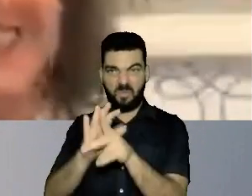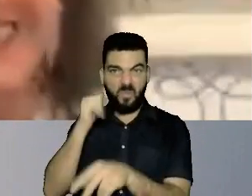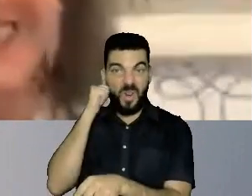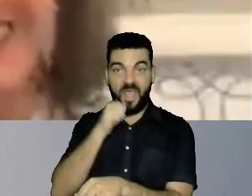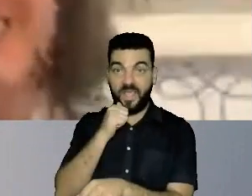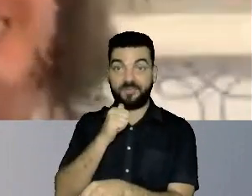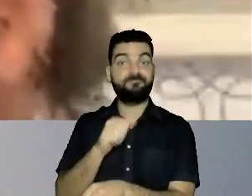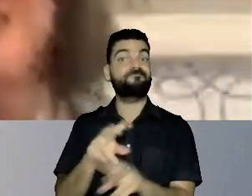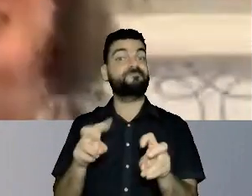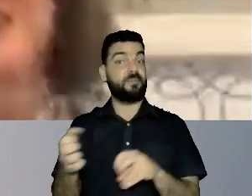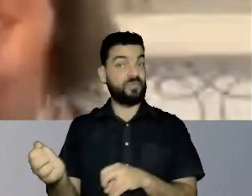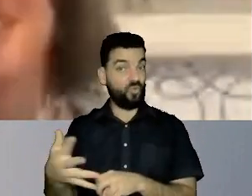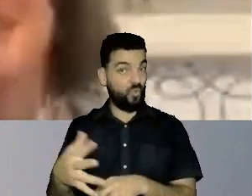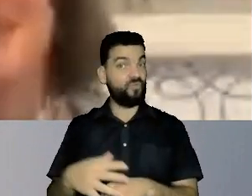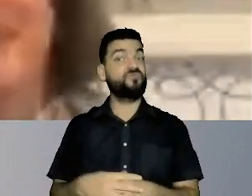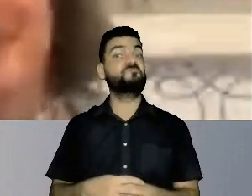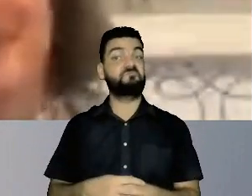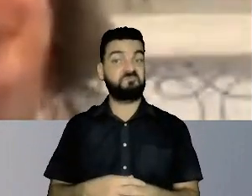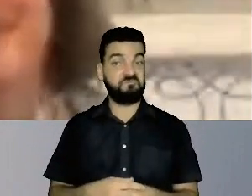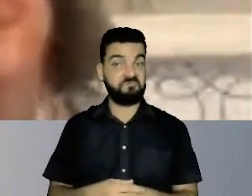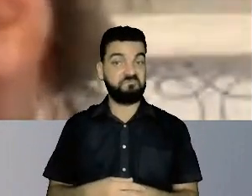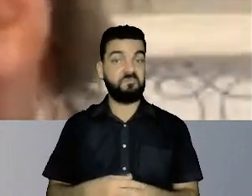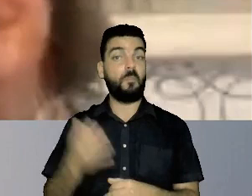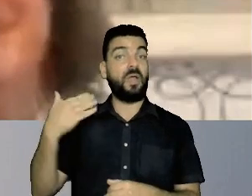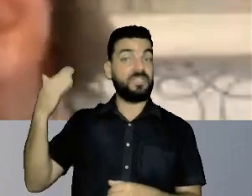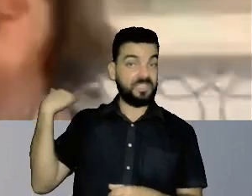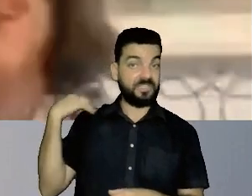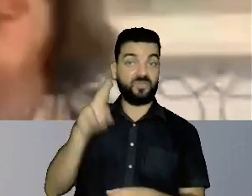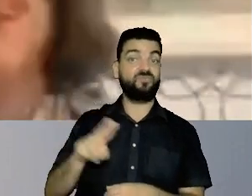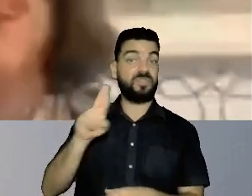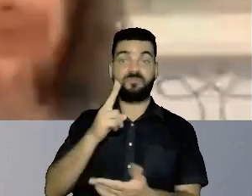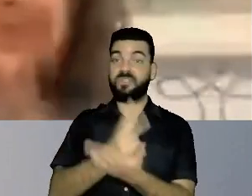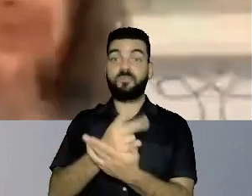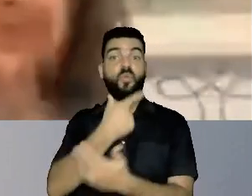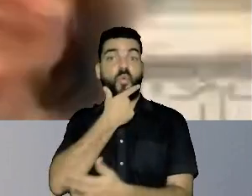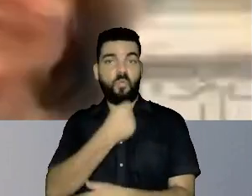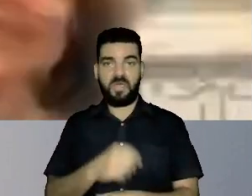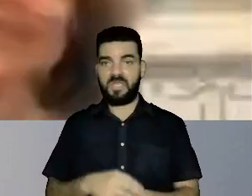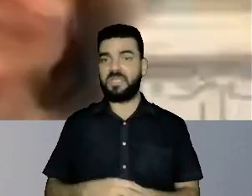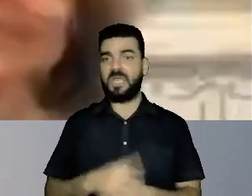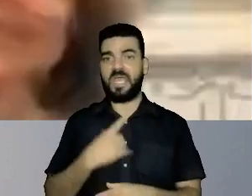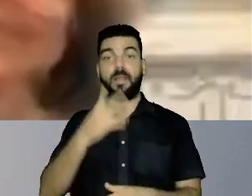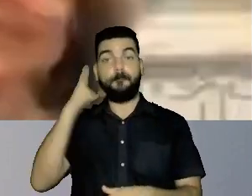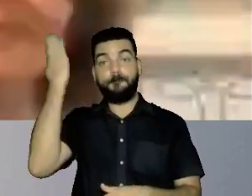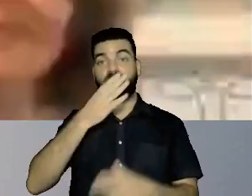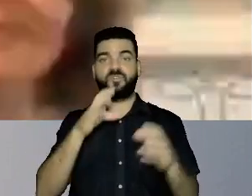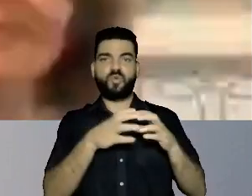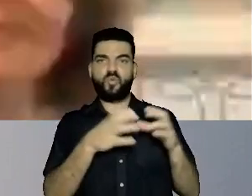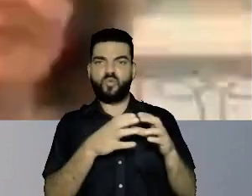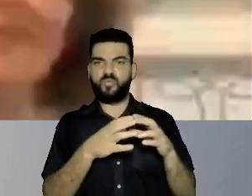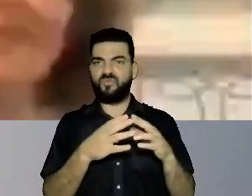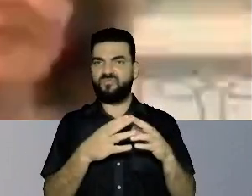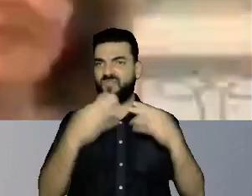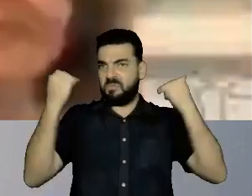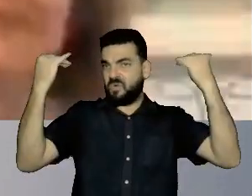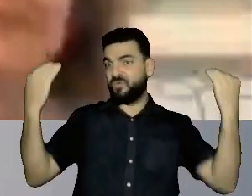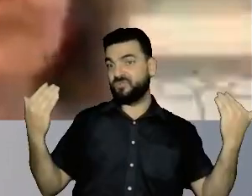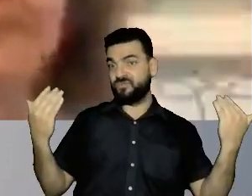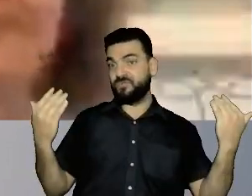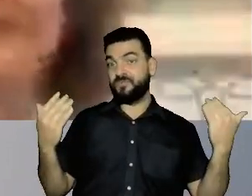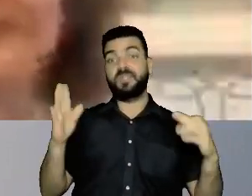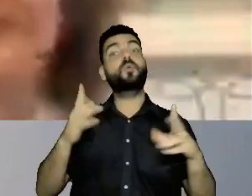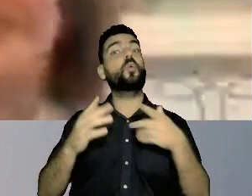Então, esse uso, essa apropriação do uso do brinco como algo feminino é uma coisa muito recente,